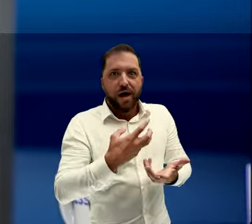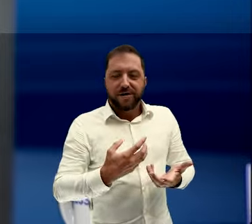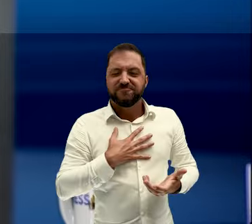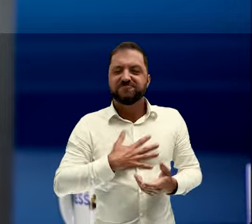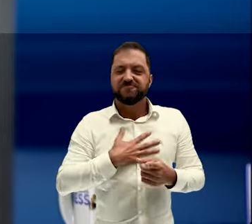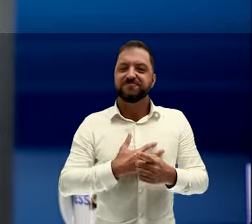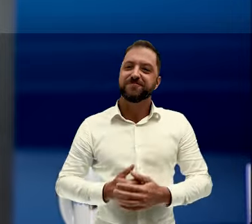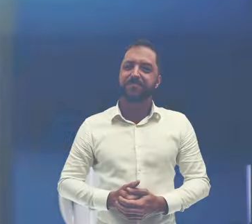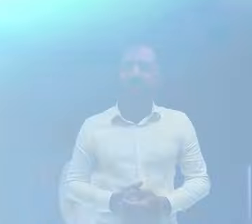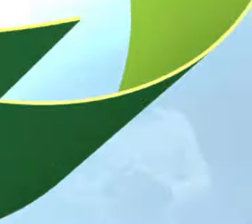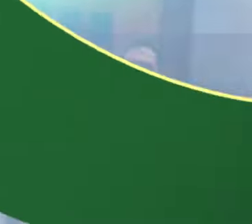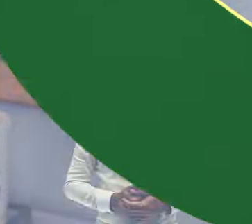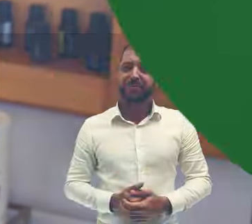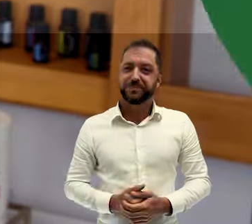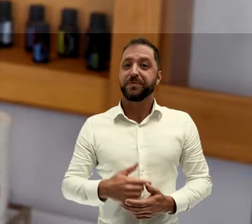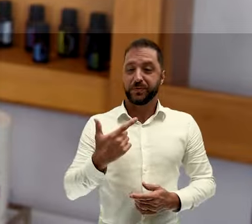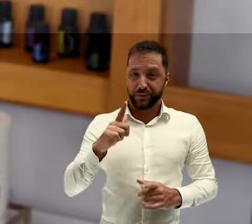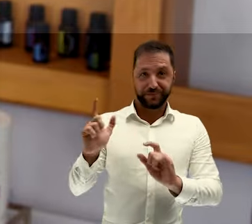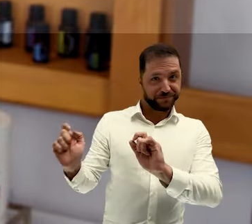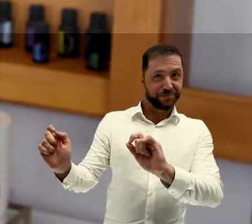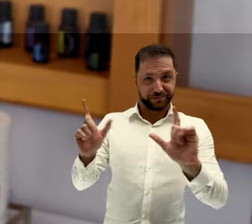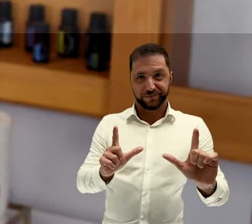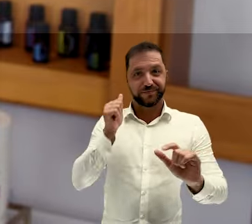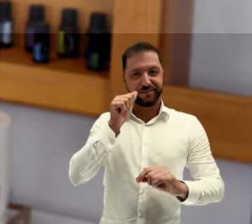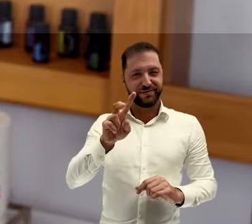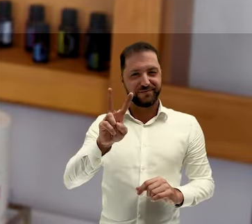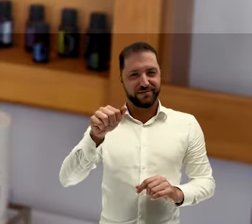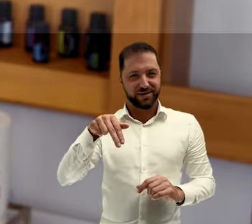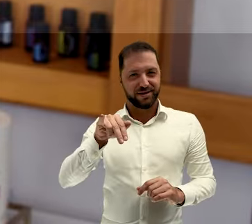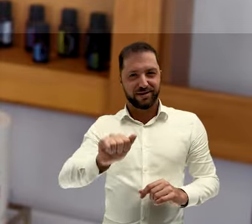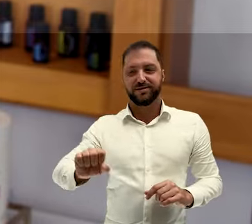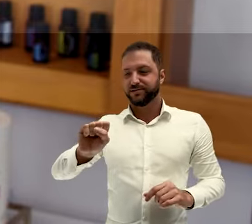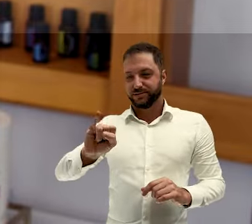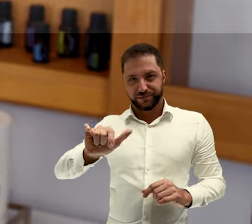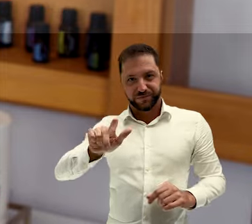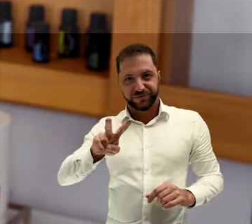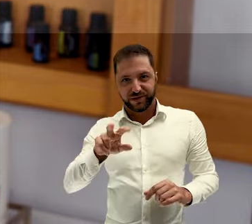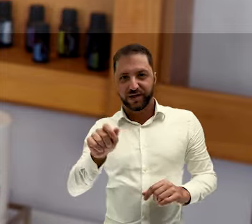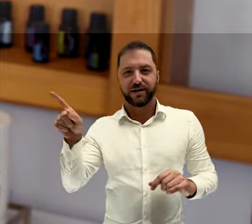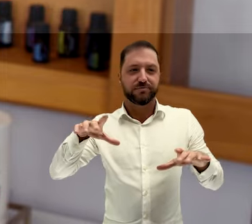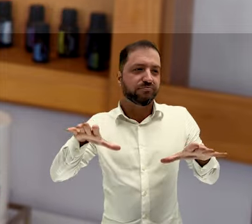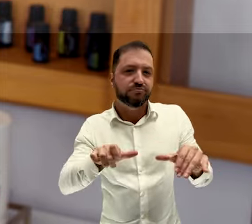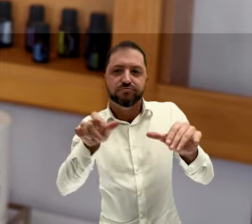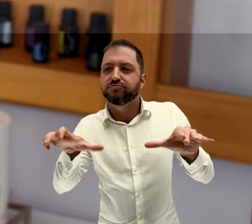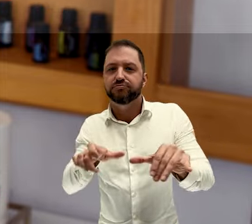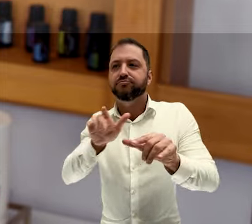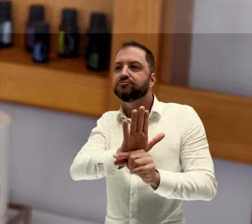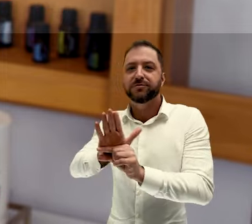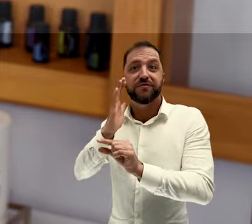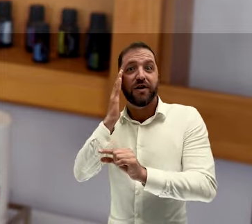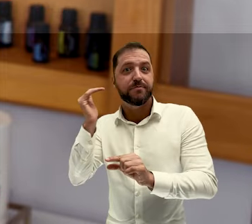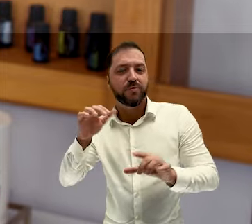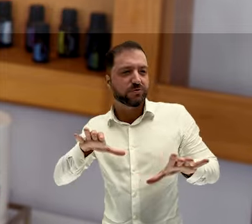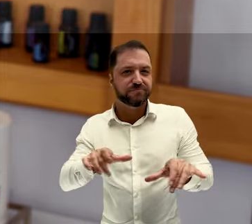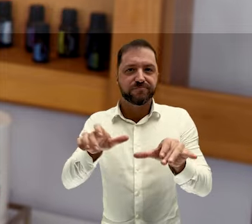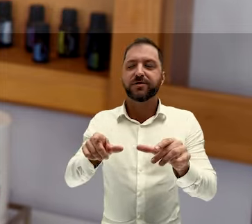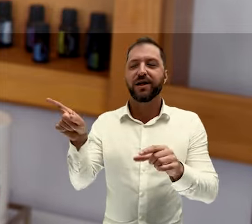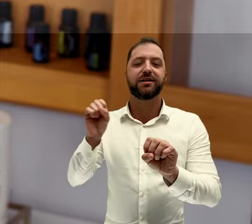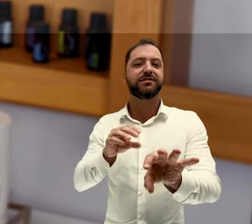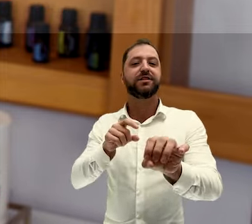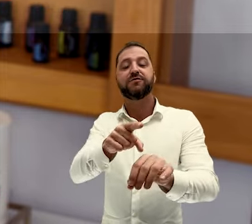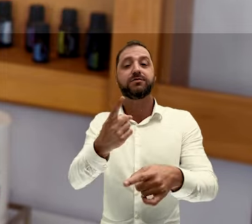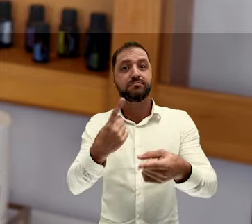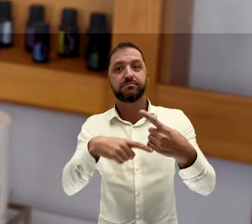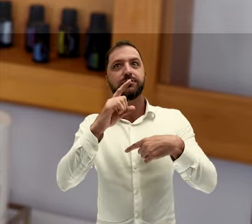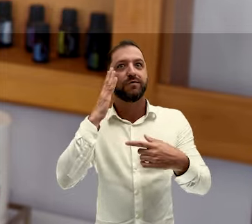se inspirar também. E no Ressoar Empreendedorismo, Vânia Silva, massoterapeuta dos famosos, te ensina como